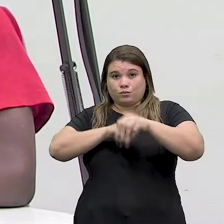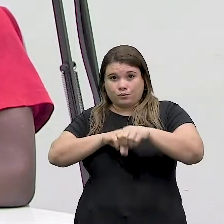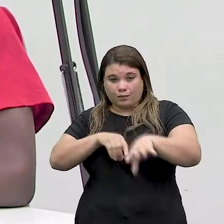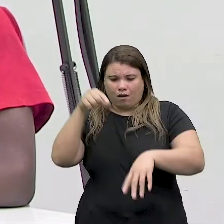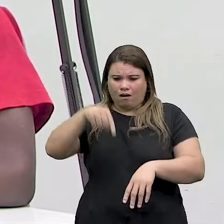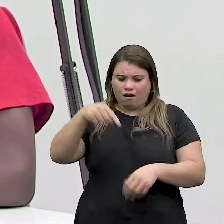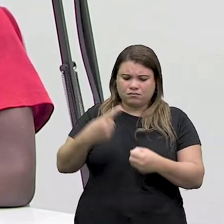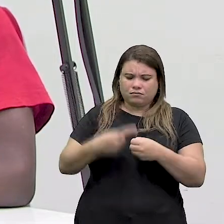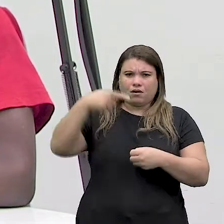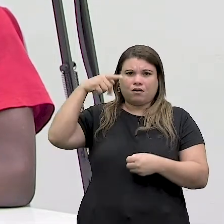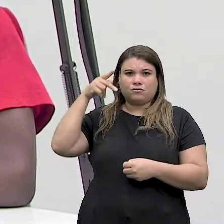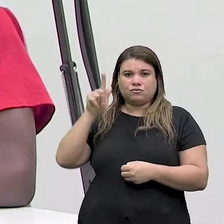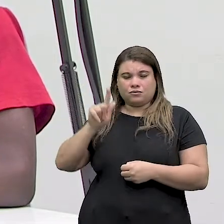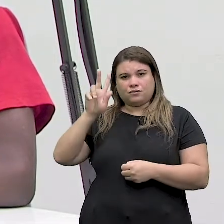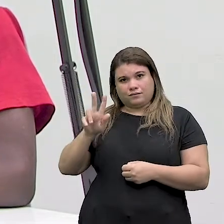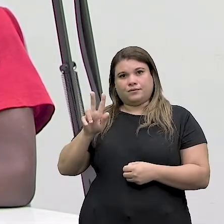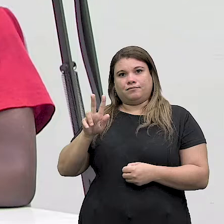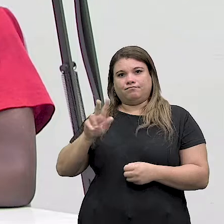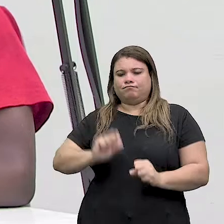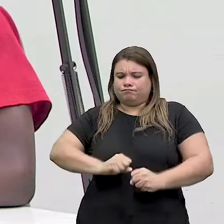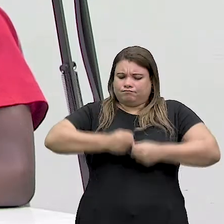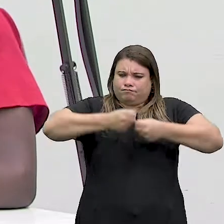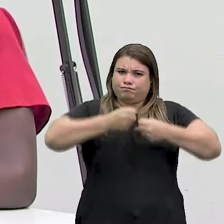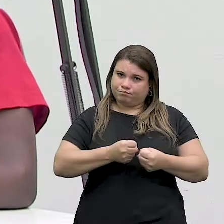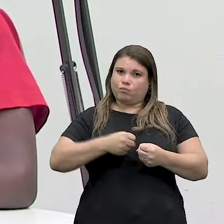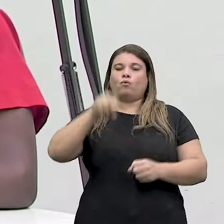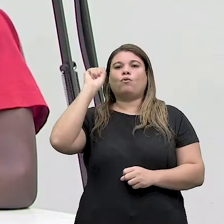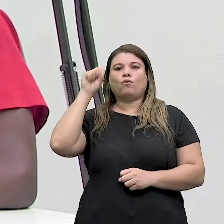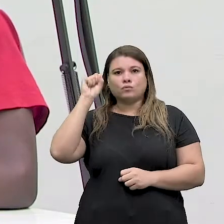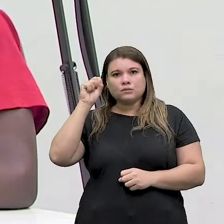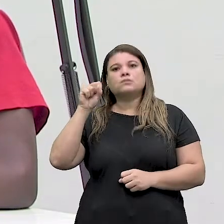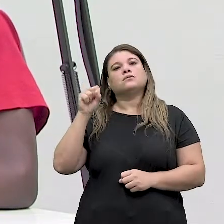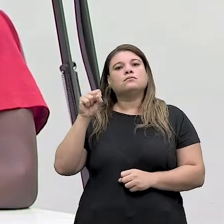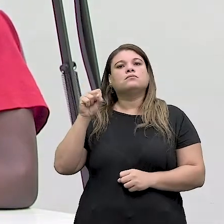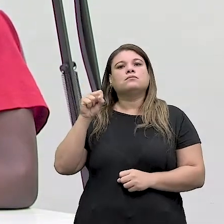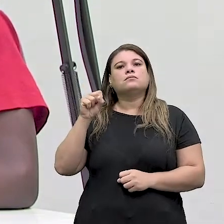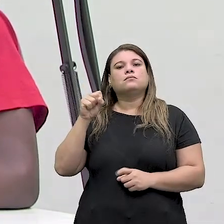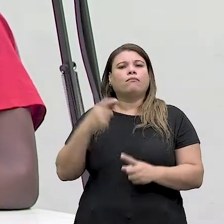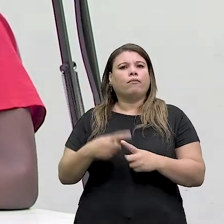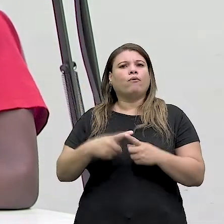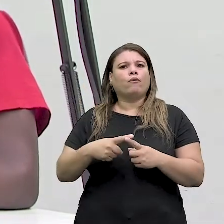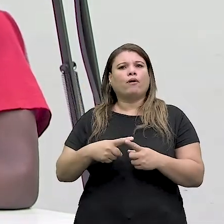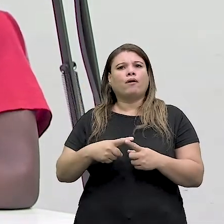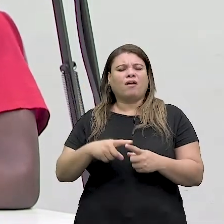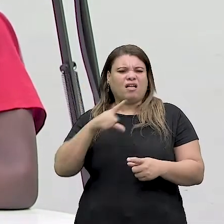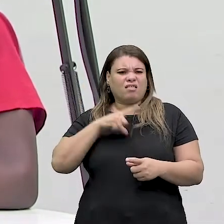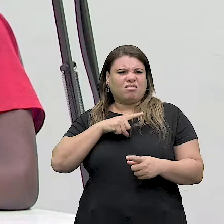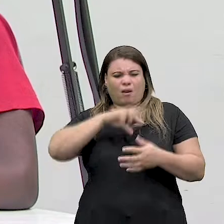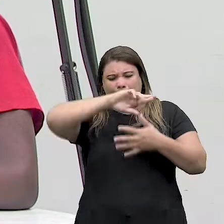podendo, sim, nas nossas ações, nas suas ações, né? Nossas também, que nós fazemos parte, e principalmente